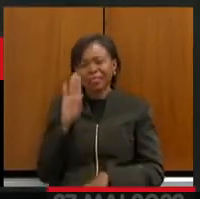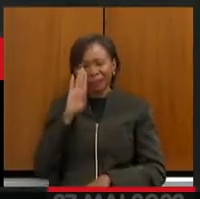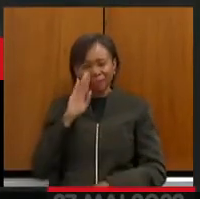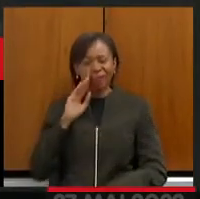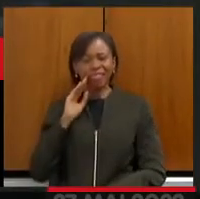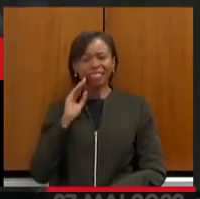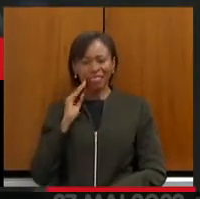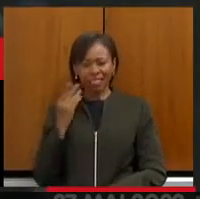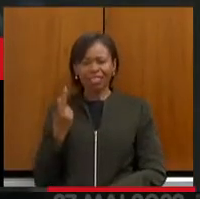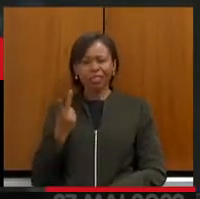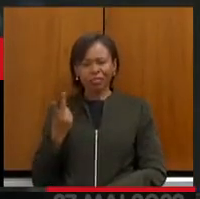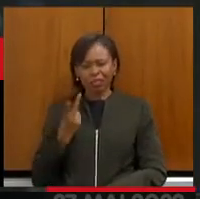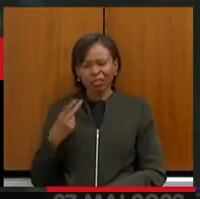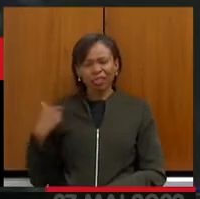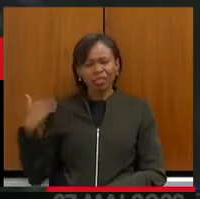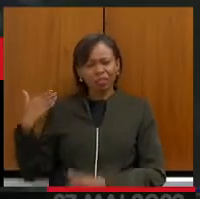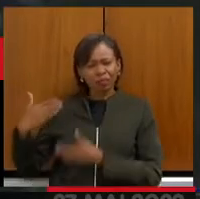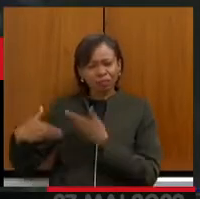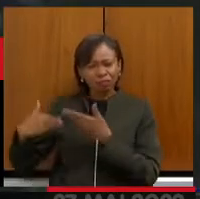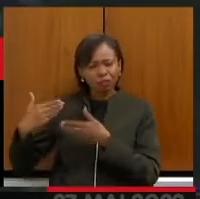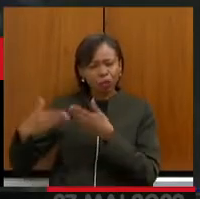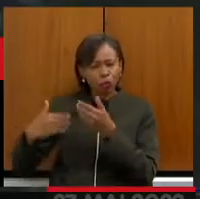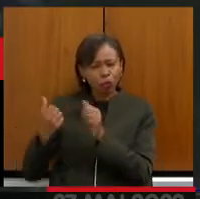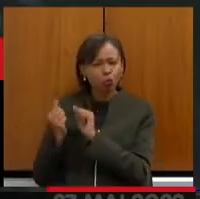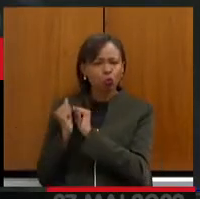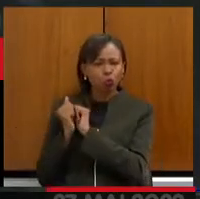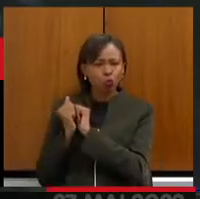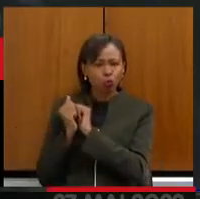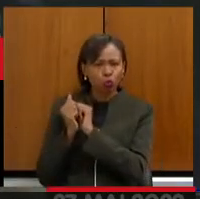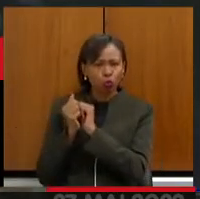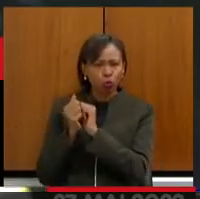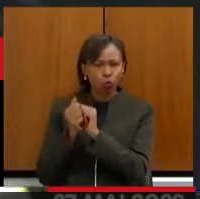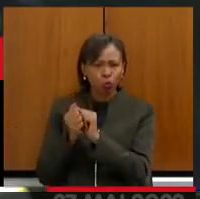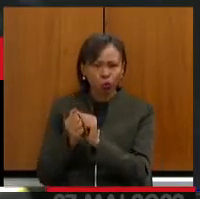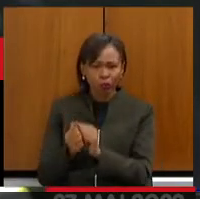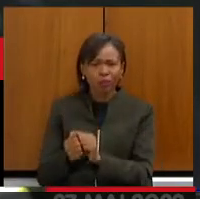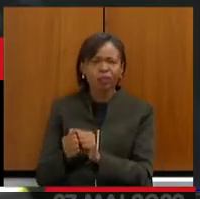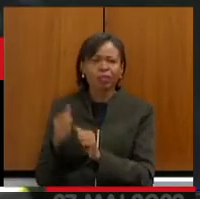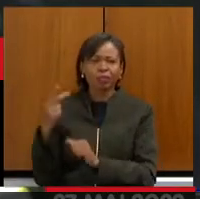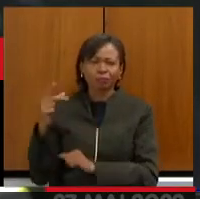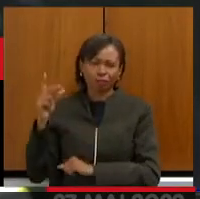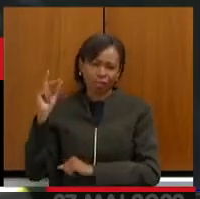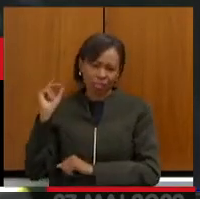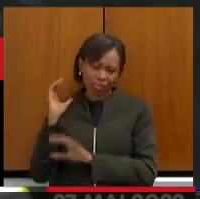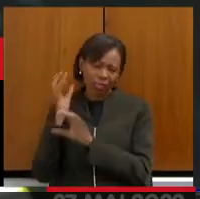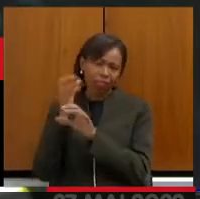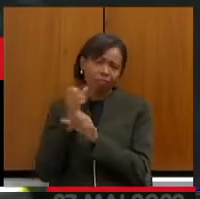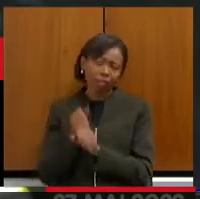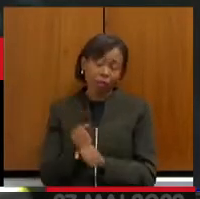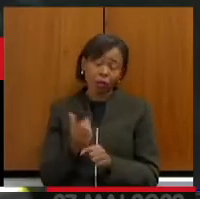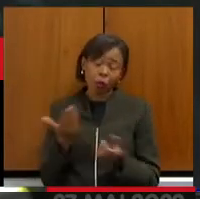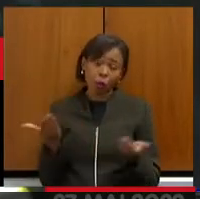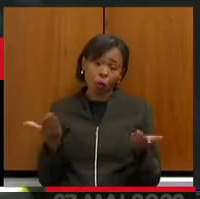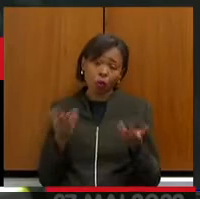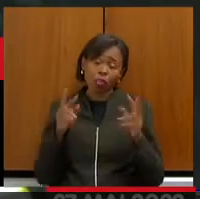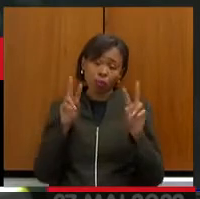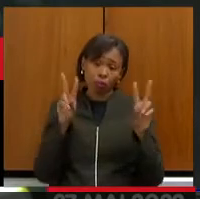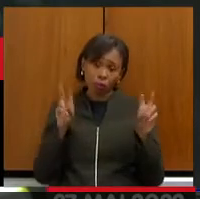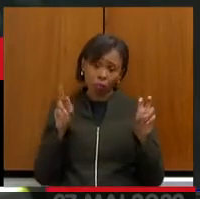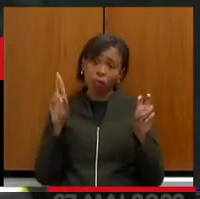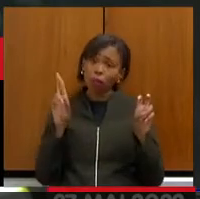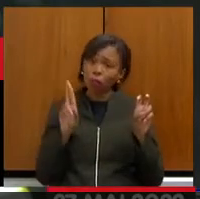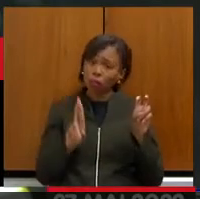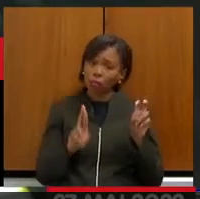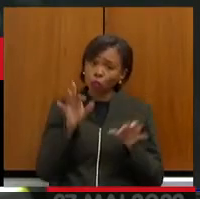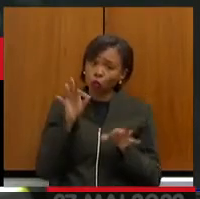história de caminhada junto né Bia quando o tema vem aqui por representatividade justiça e